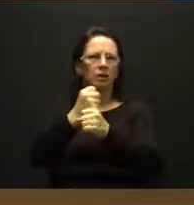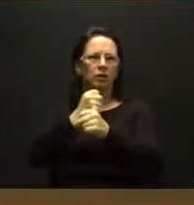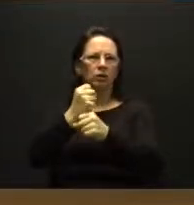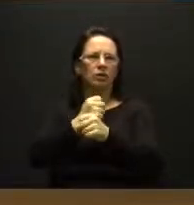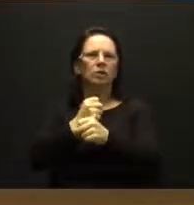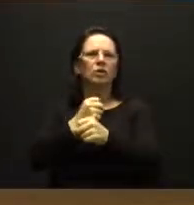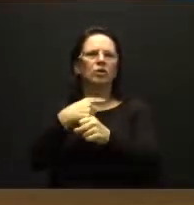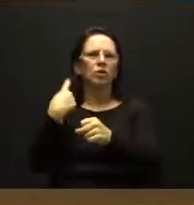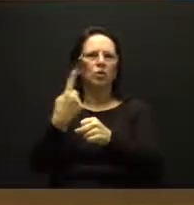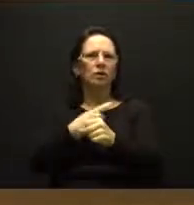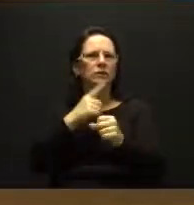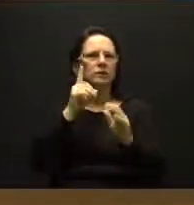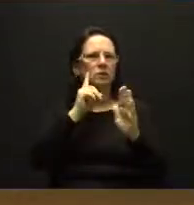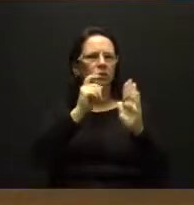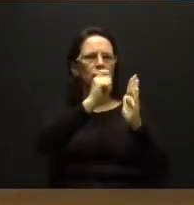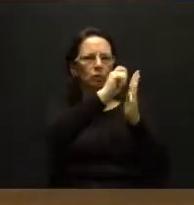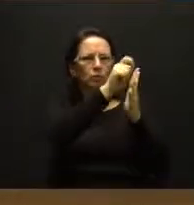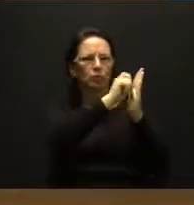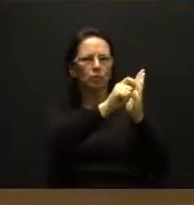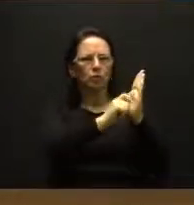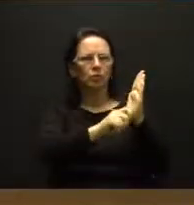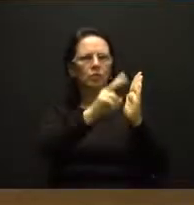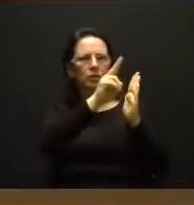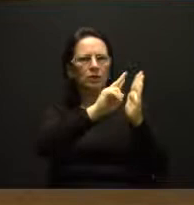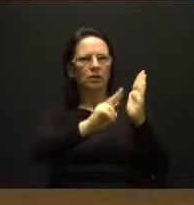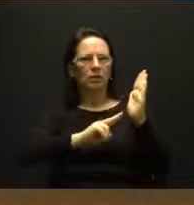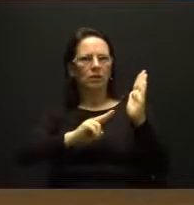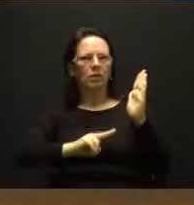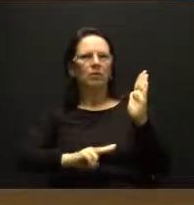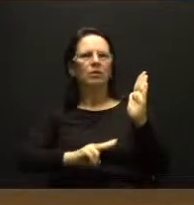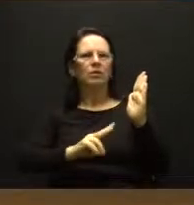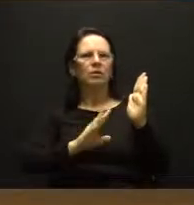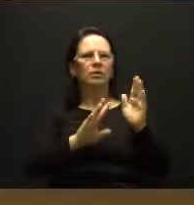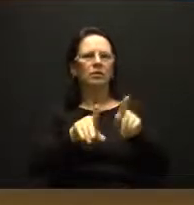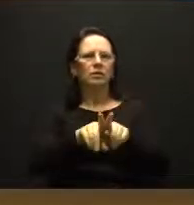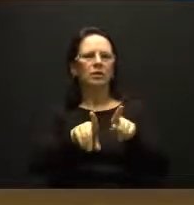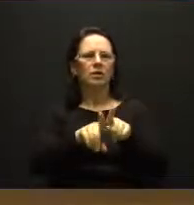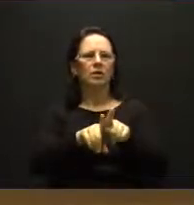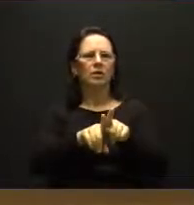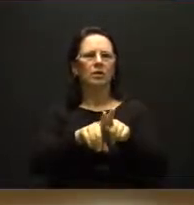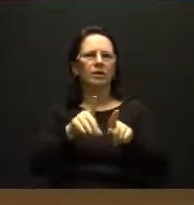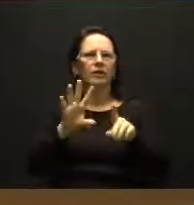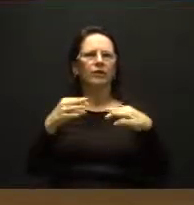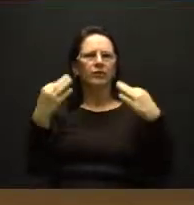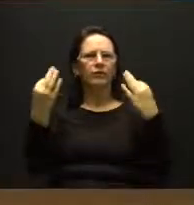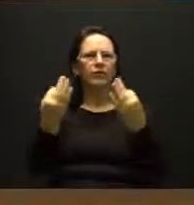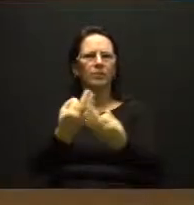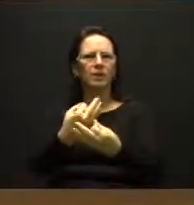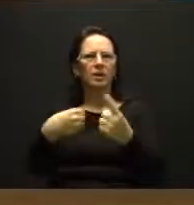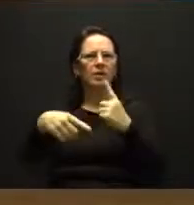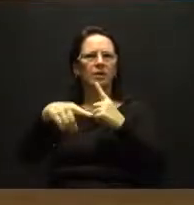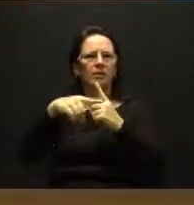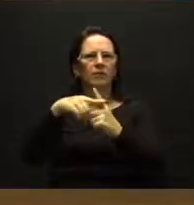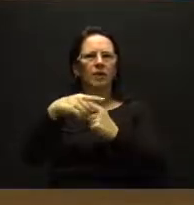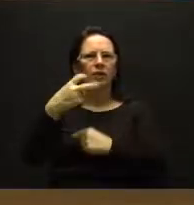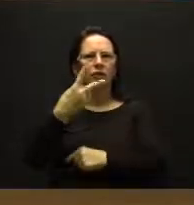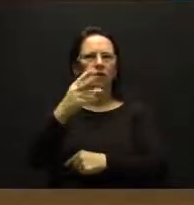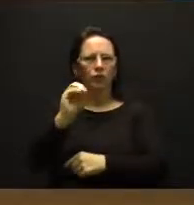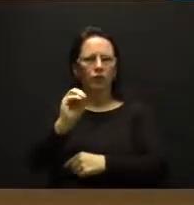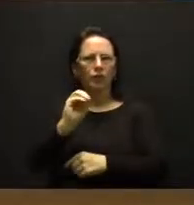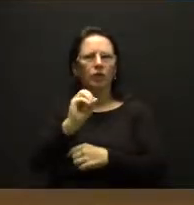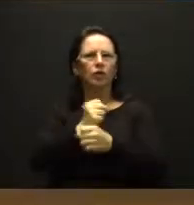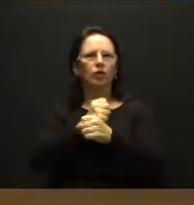dados e fotos aéreas da cidade comprovando que têm famílias que residem há mais de 20 anos o apoio dos vereadores para que a gente